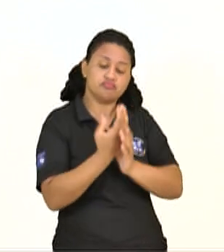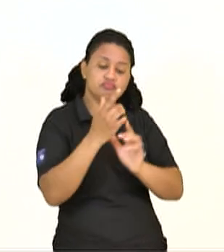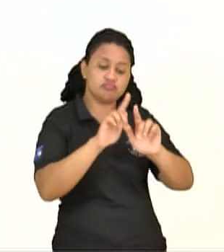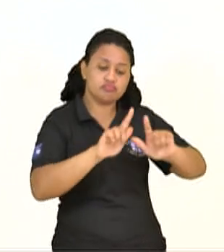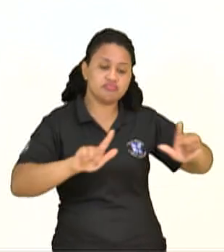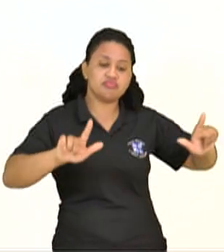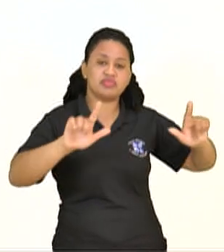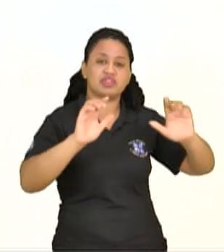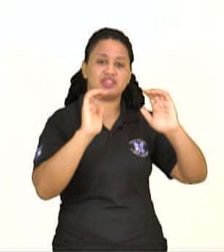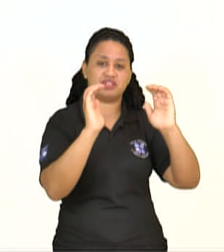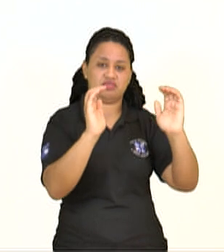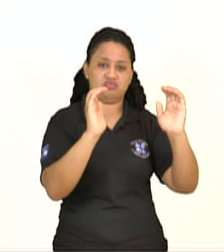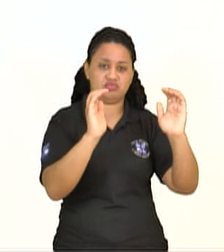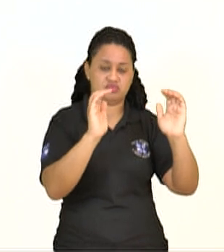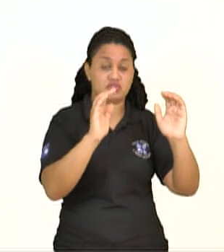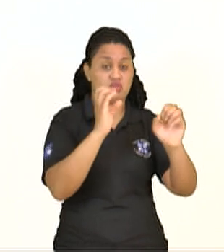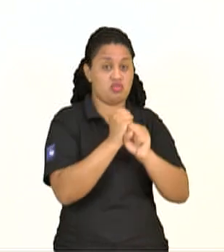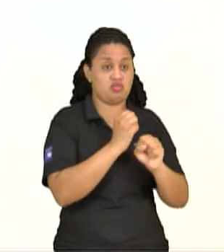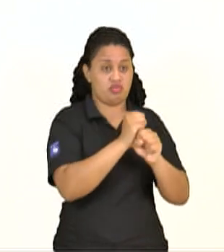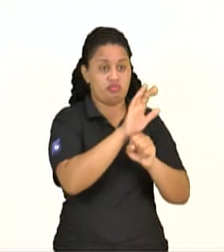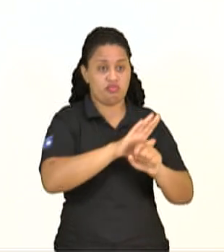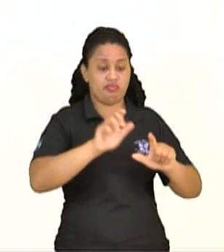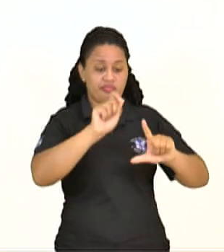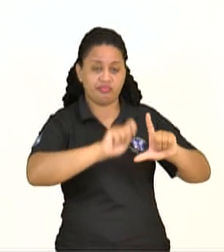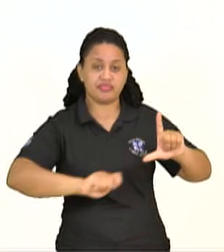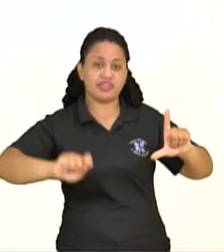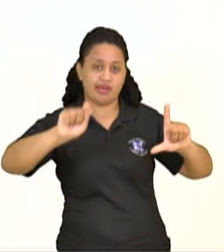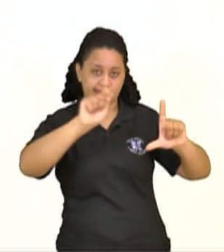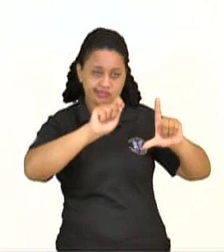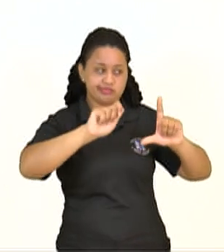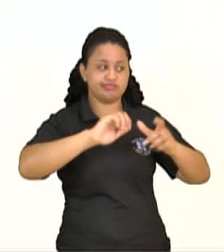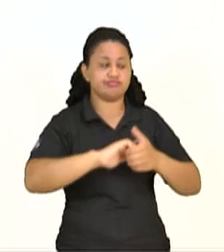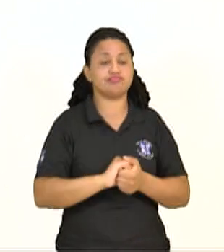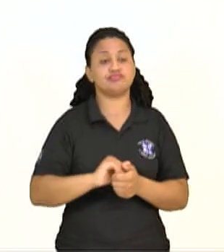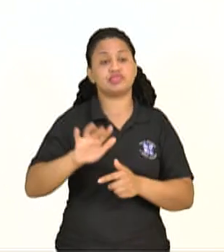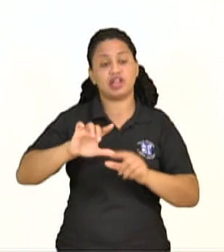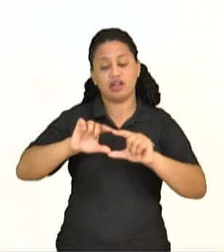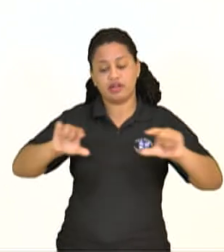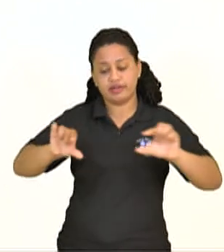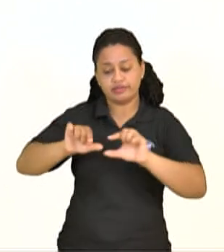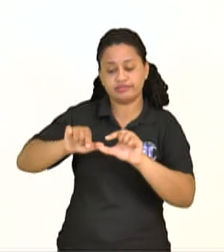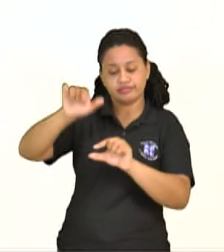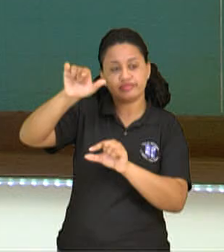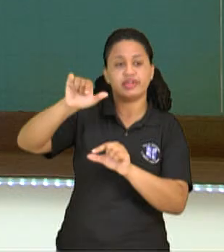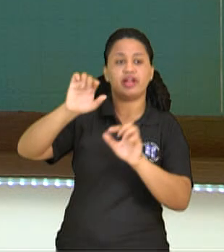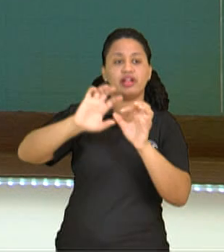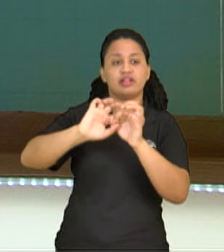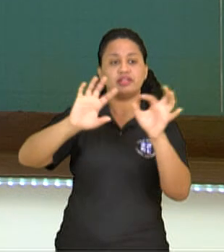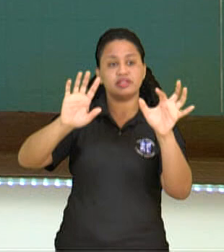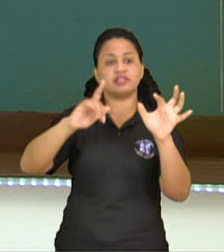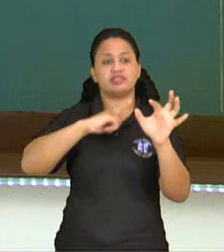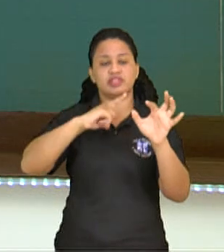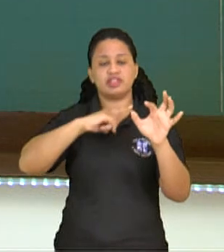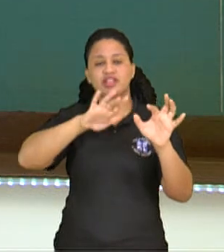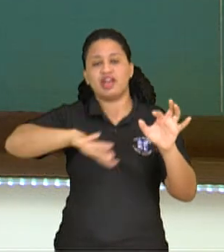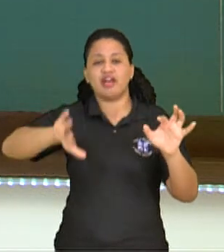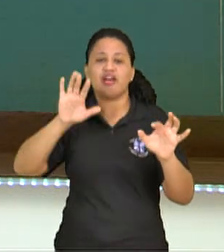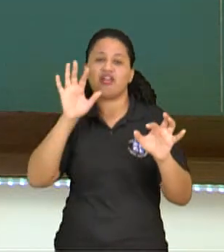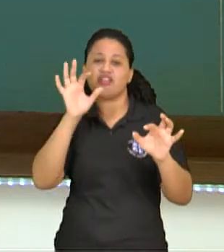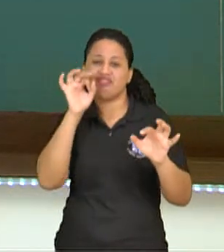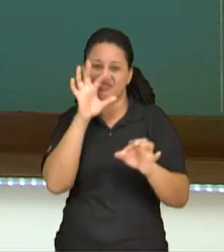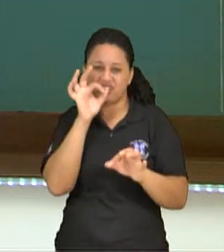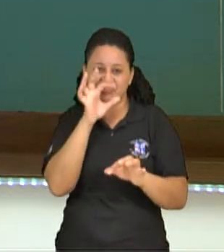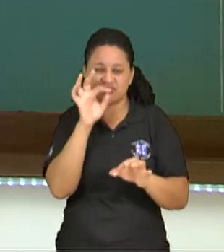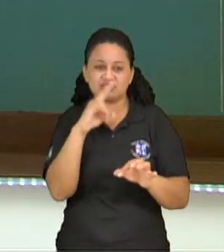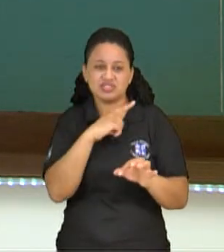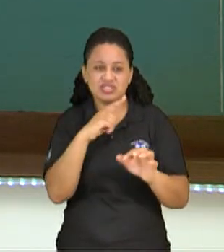aí que indica o cálculo da área, tá? E da área livre, né, no caso ali que a gente tem, olha só, né, esse